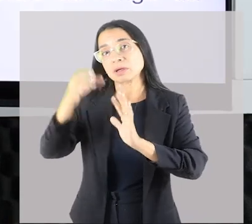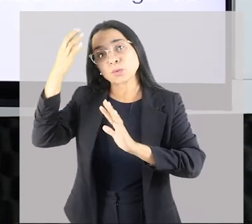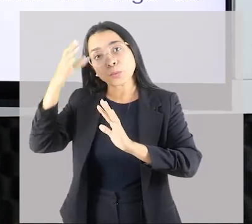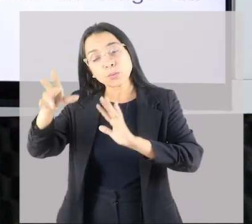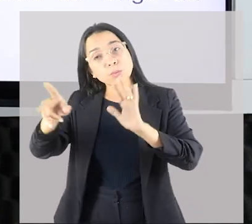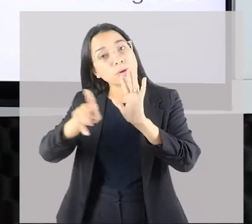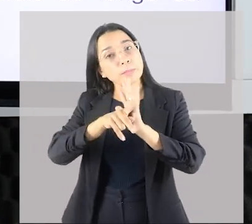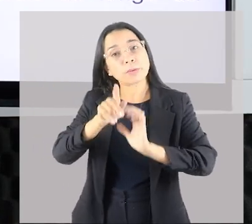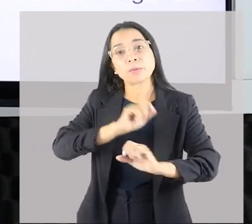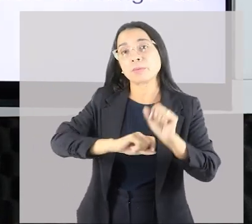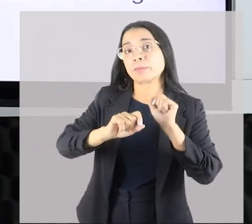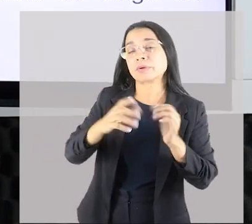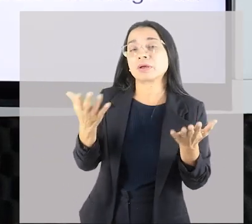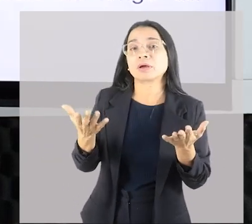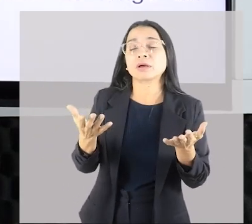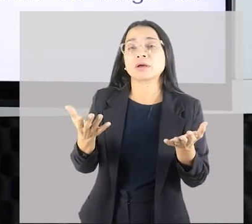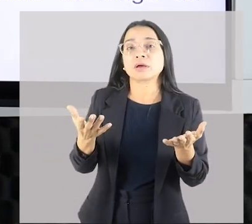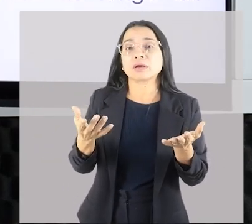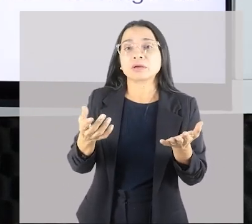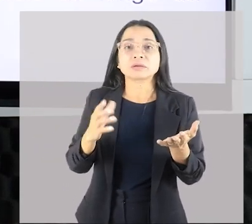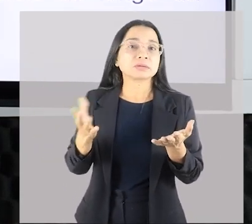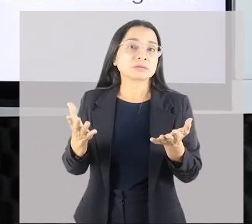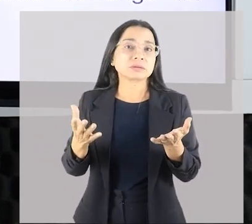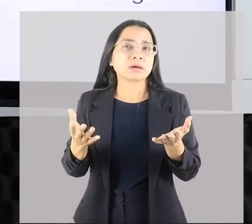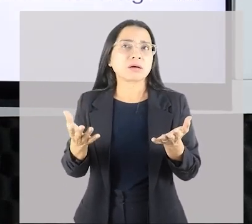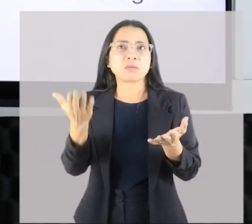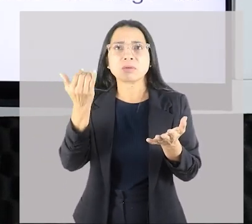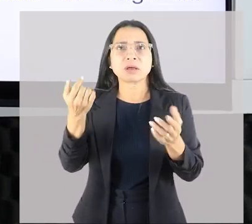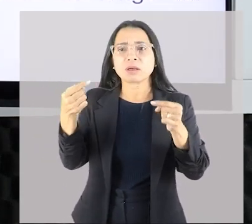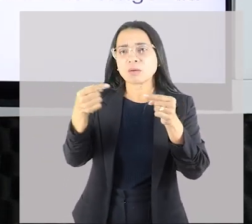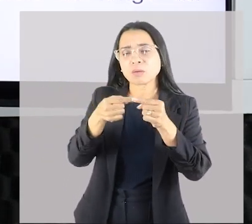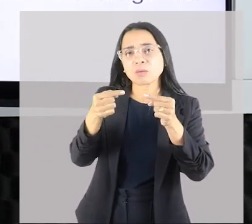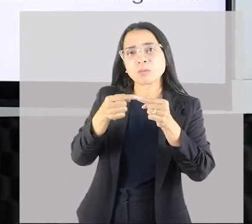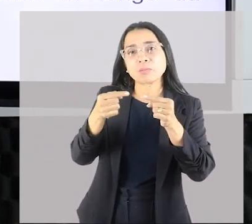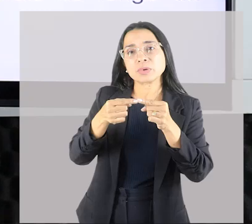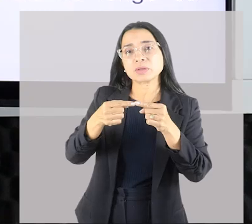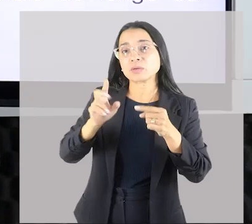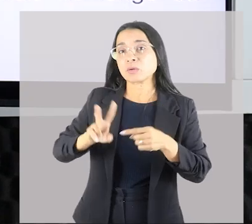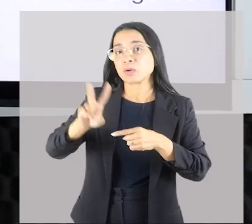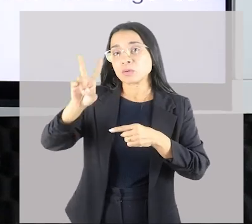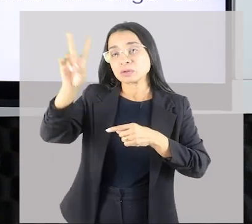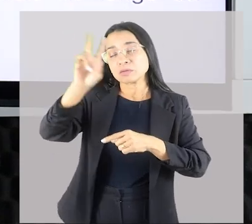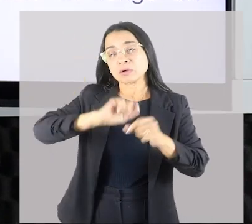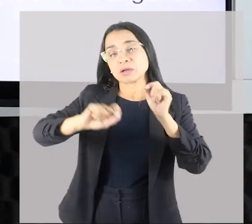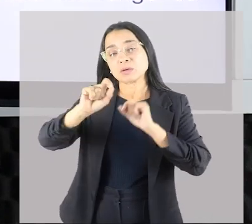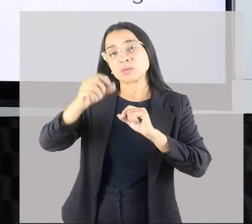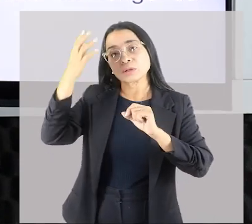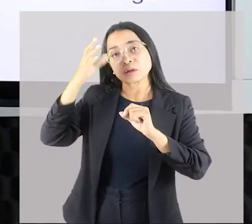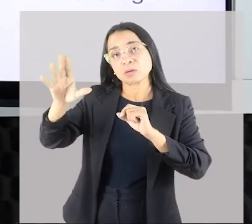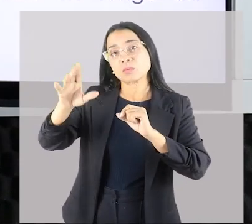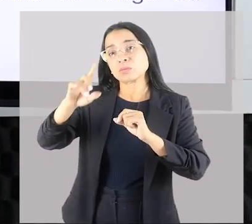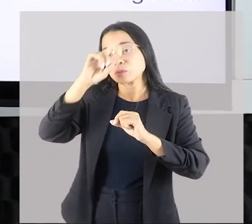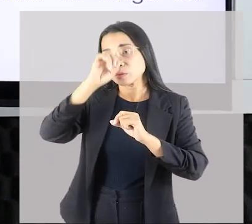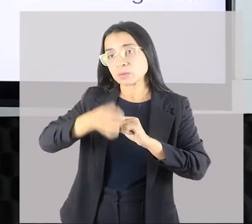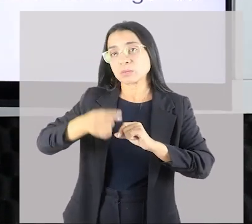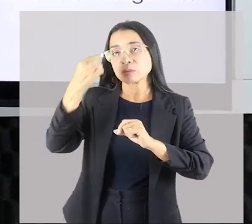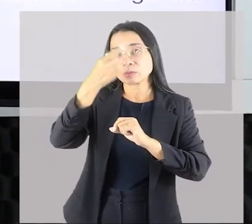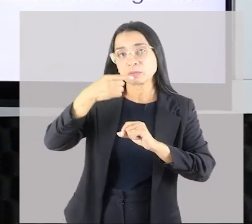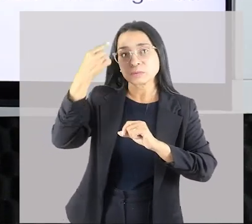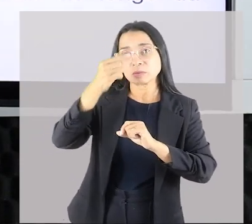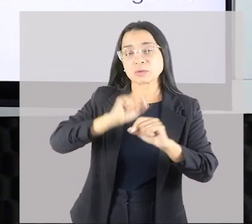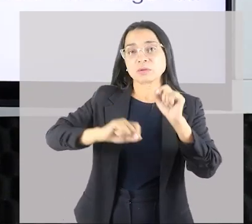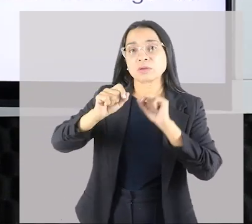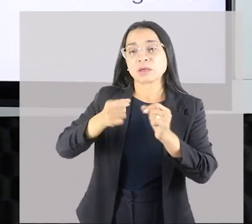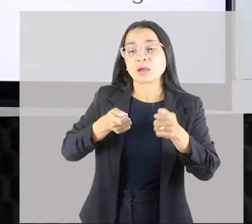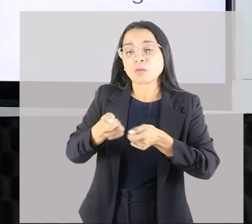identifica com os valores, os princípios, a cultura dominante da Espanha, que é controlada principalmente pela capital